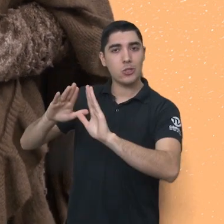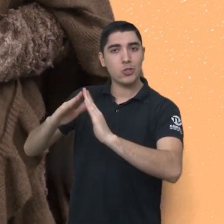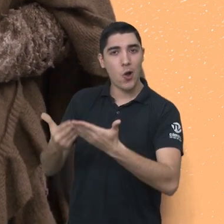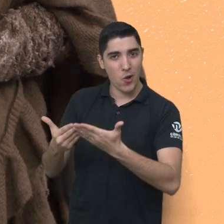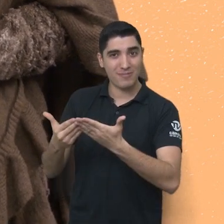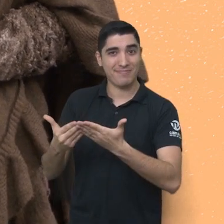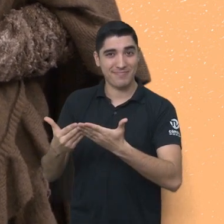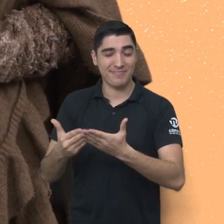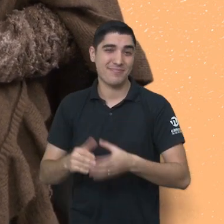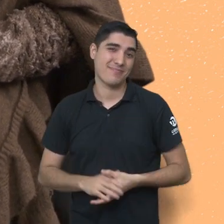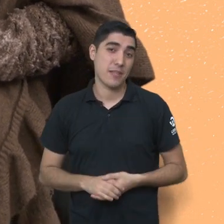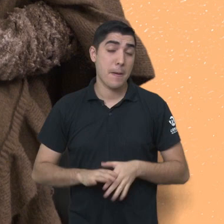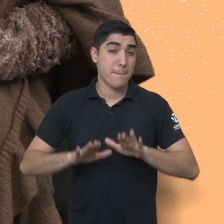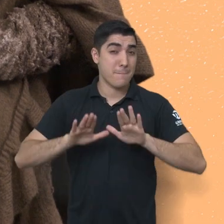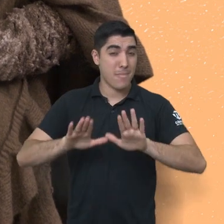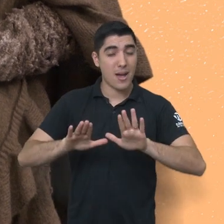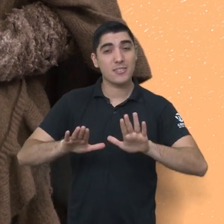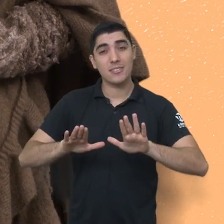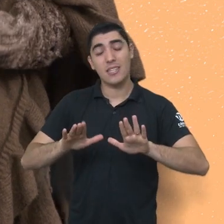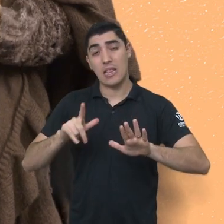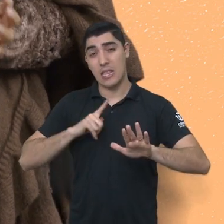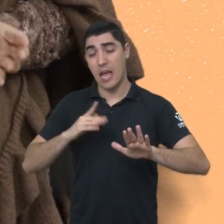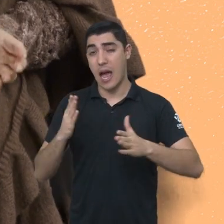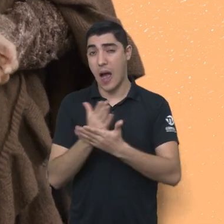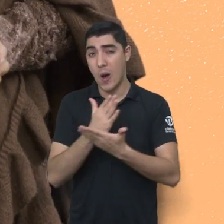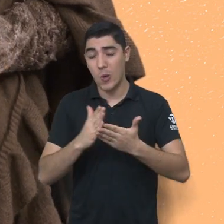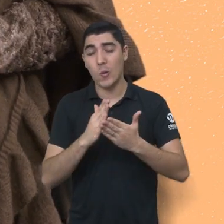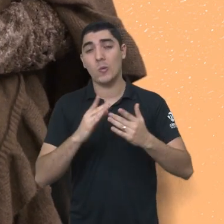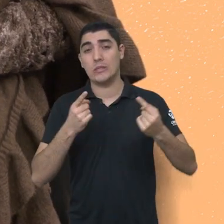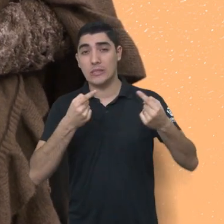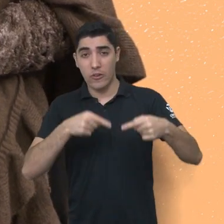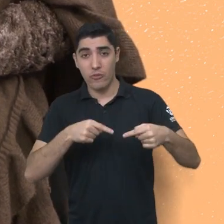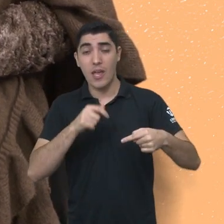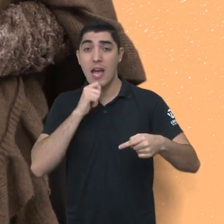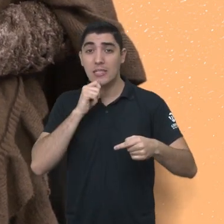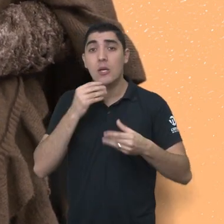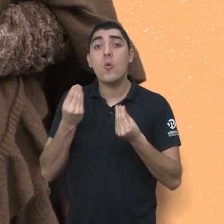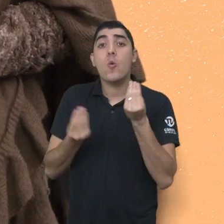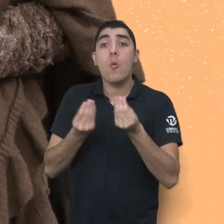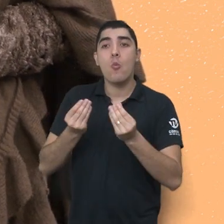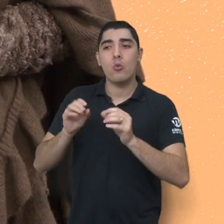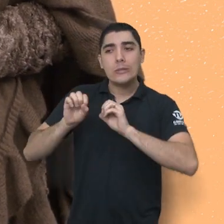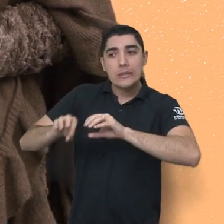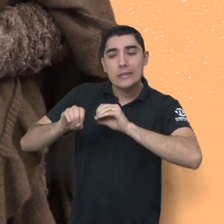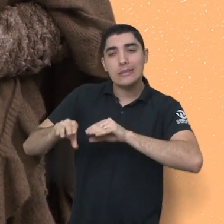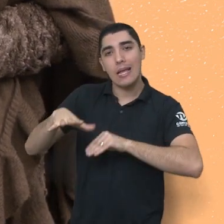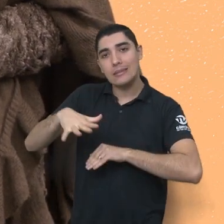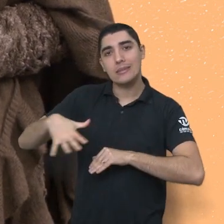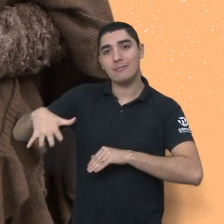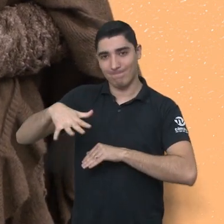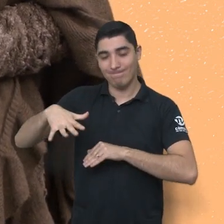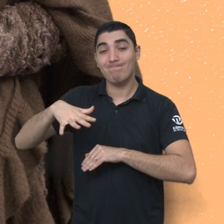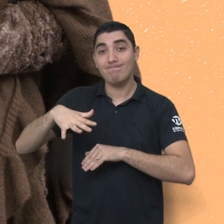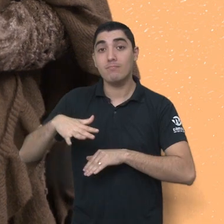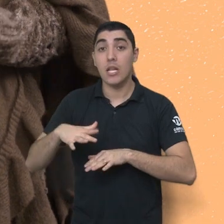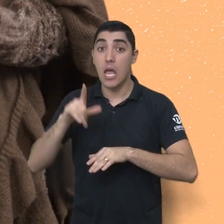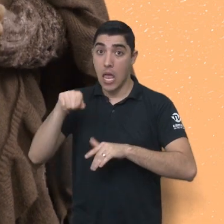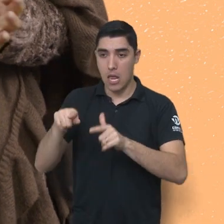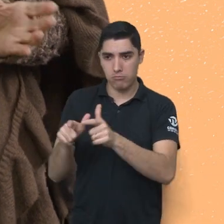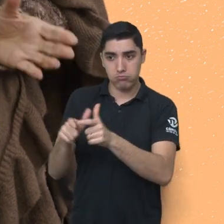nas instituições de ensino no entanto alguns desafios são enfrentados na aplicação prática desse processo